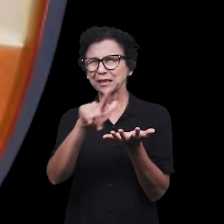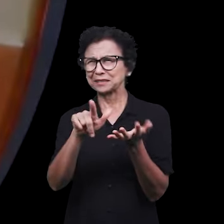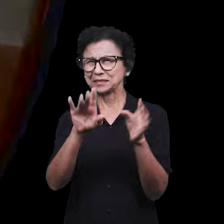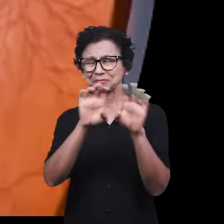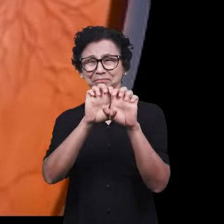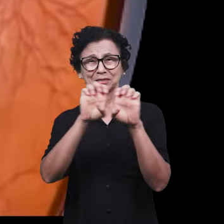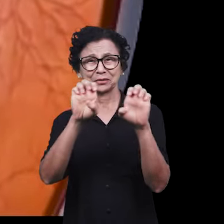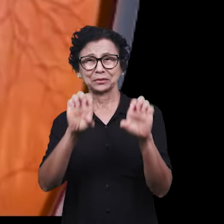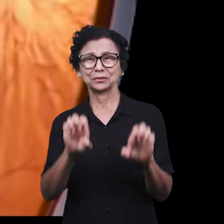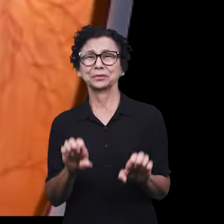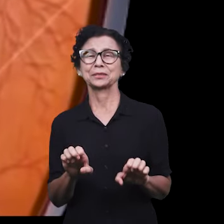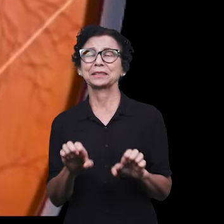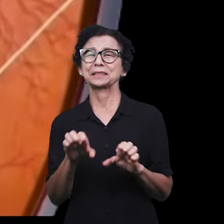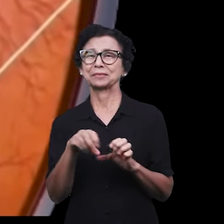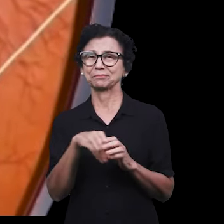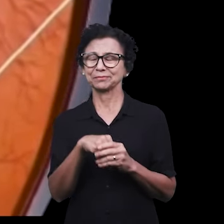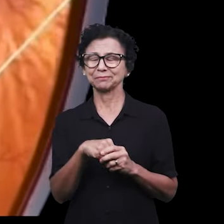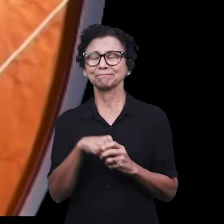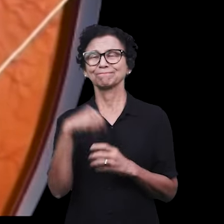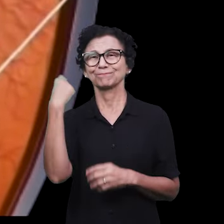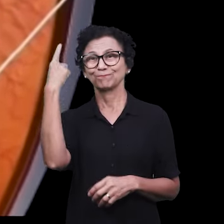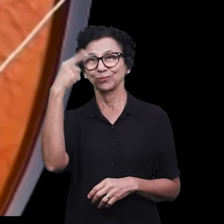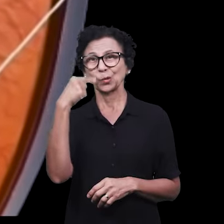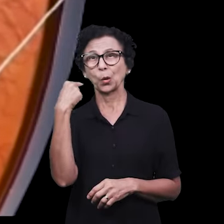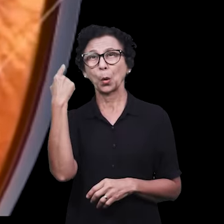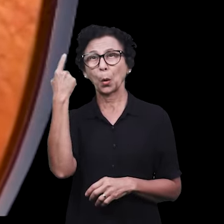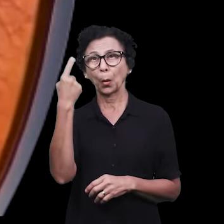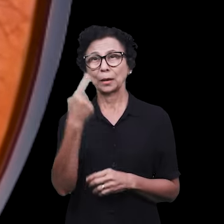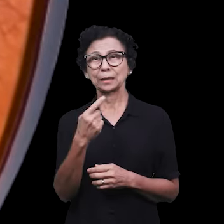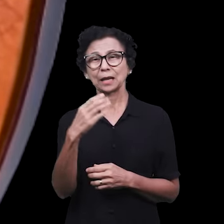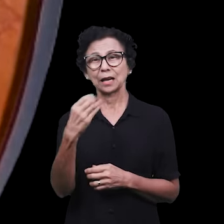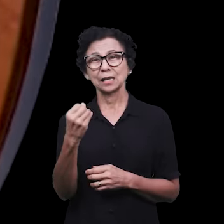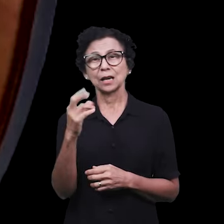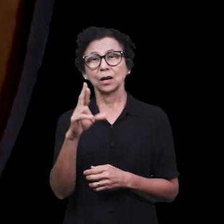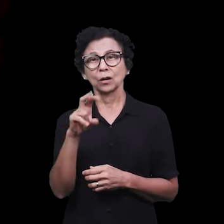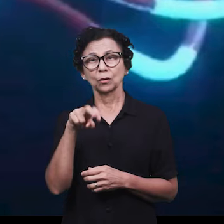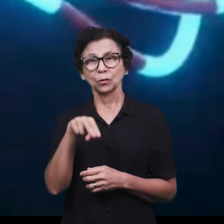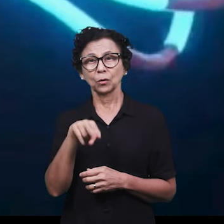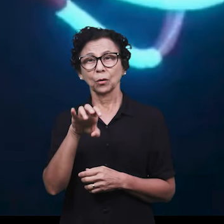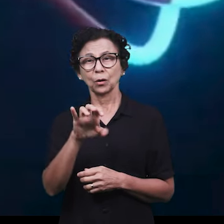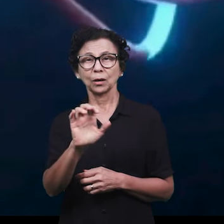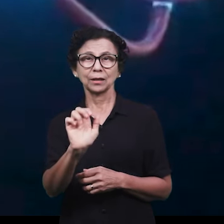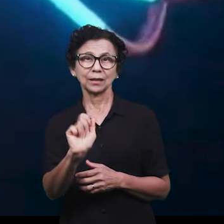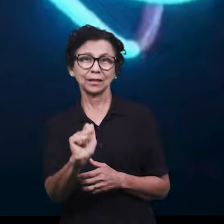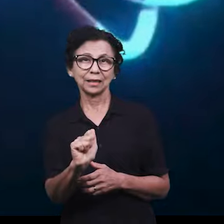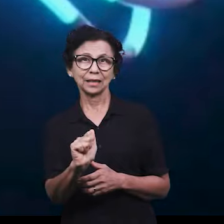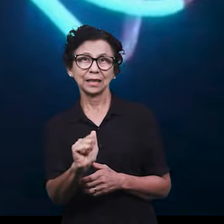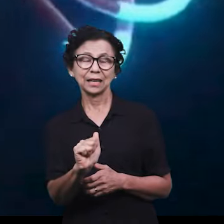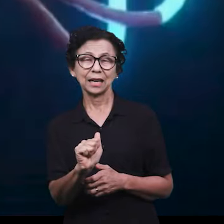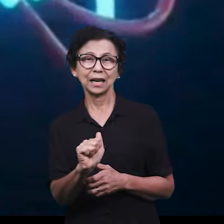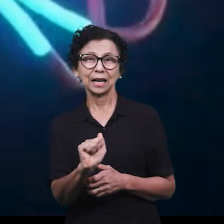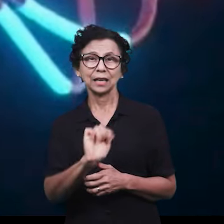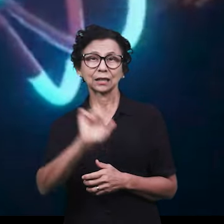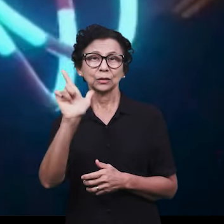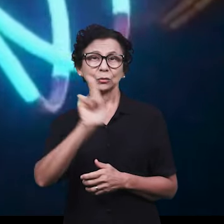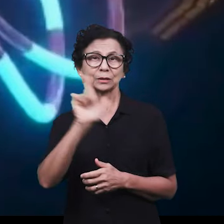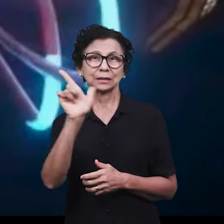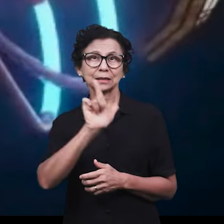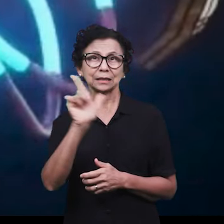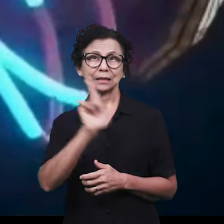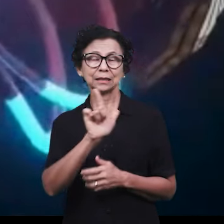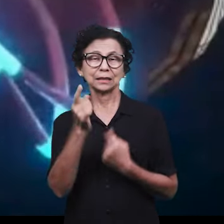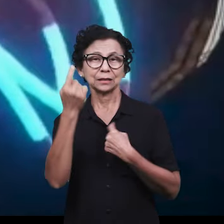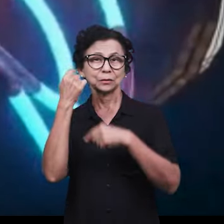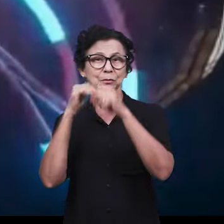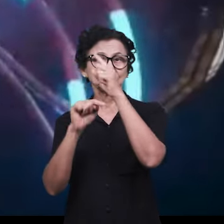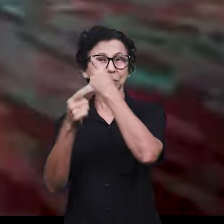estão presentes no olho, né? A própria córnea, os líquidos que se preenche também o